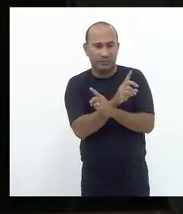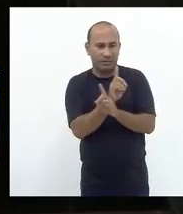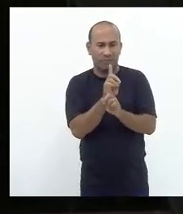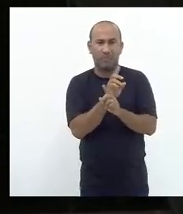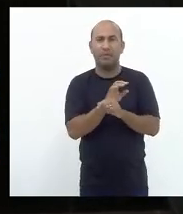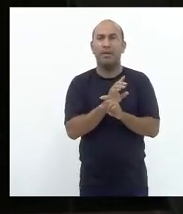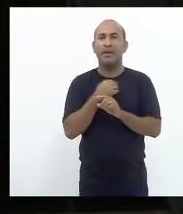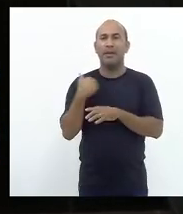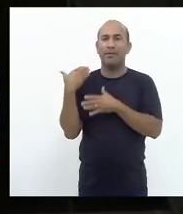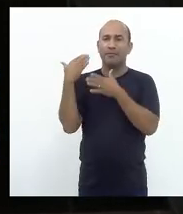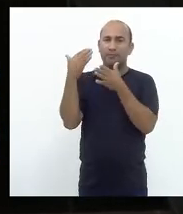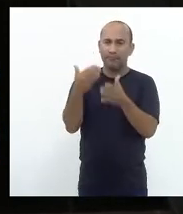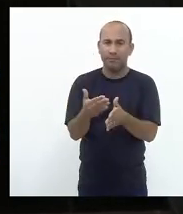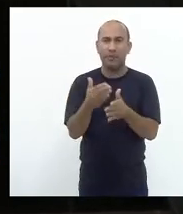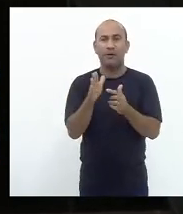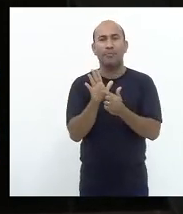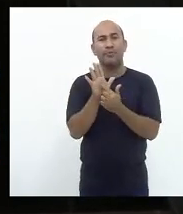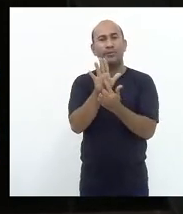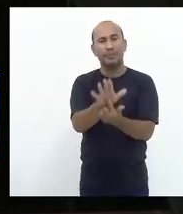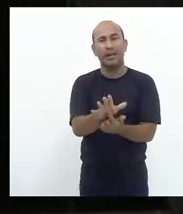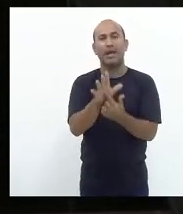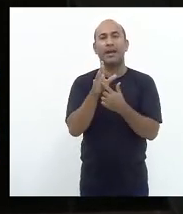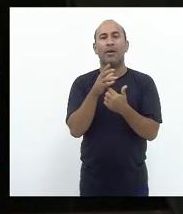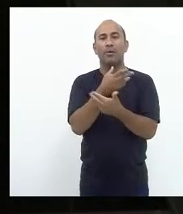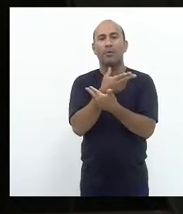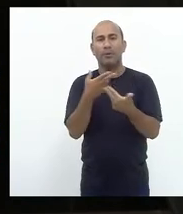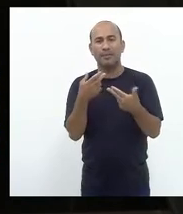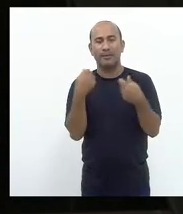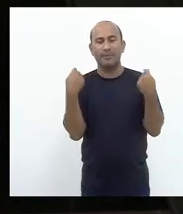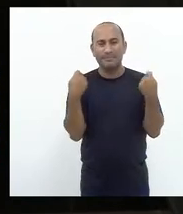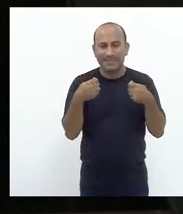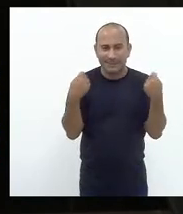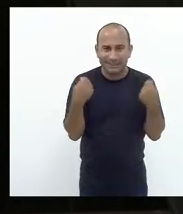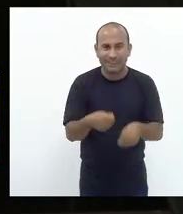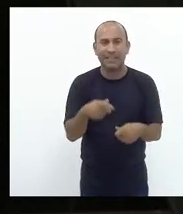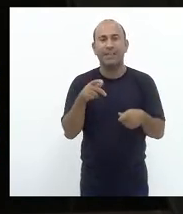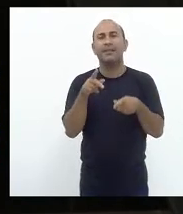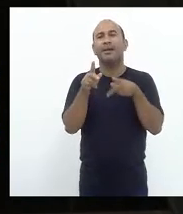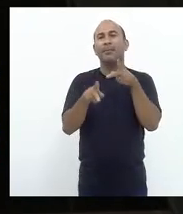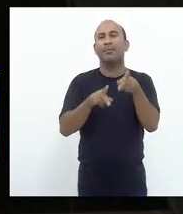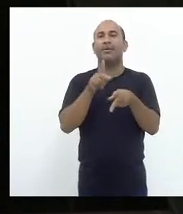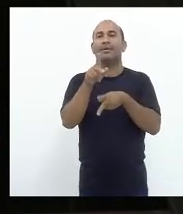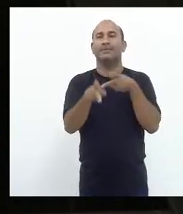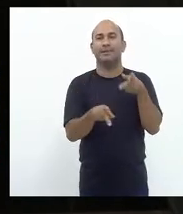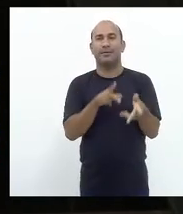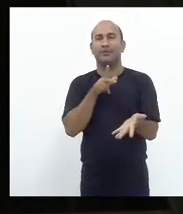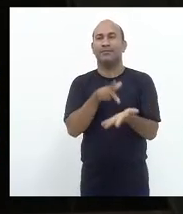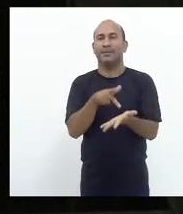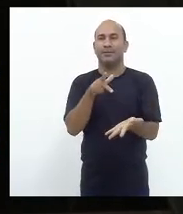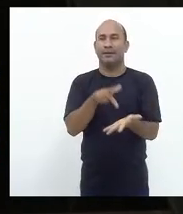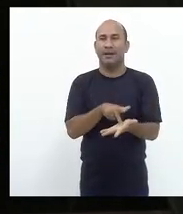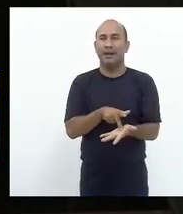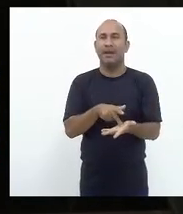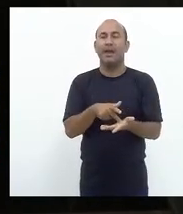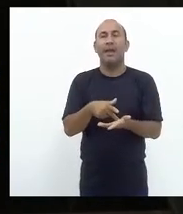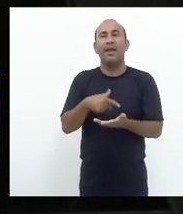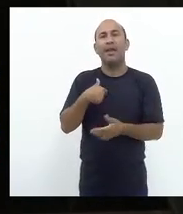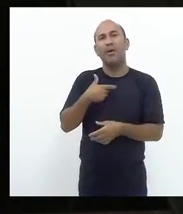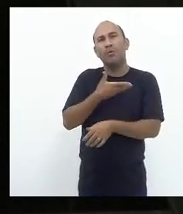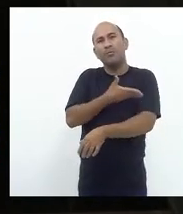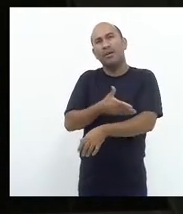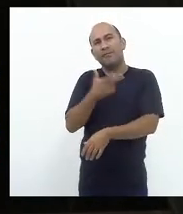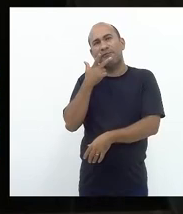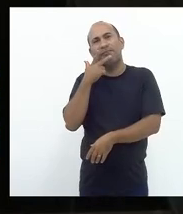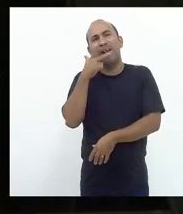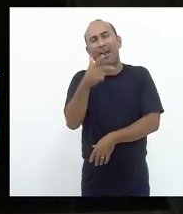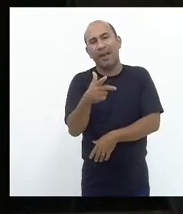estou trazendo para o senhor demandas, anseios da população. Eu costumo dizer que eu